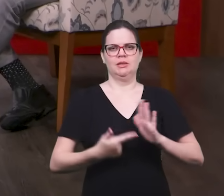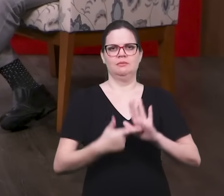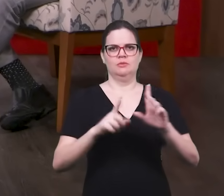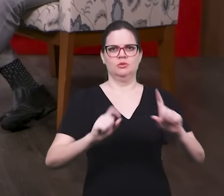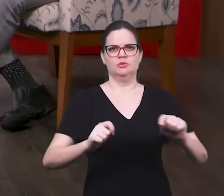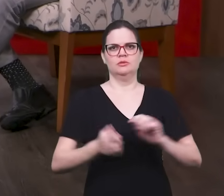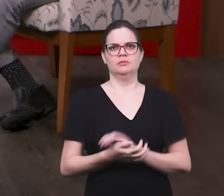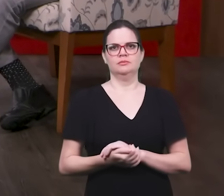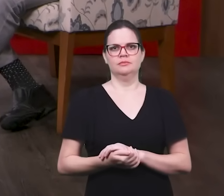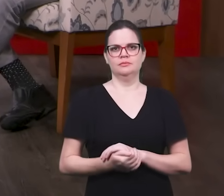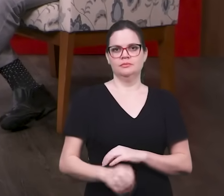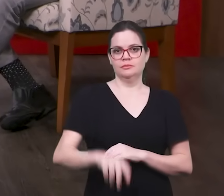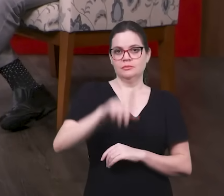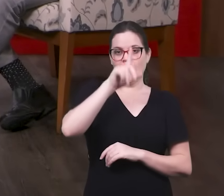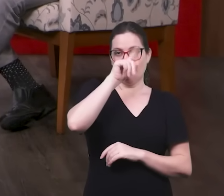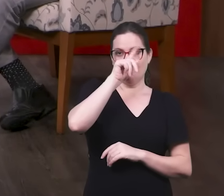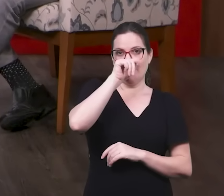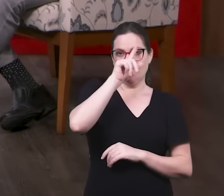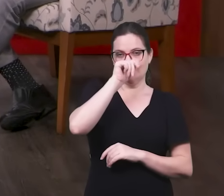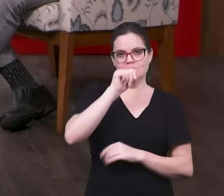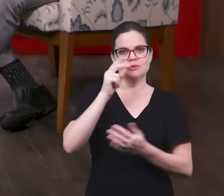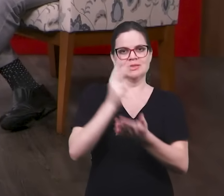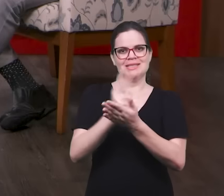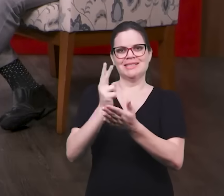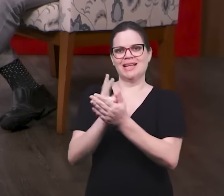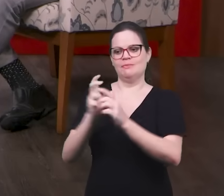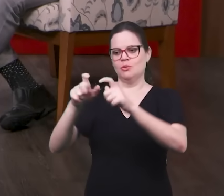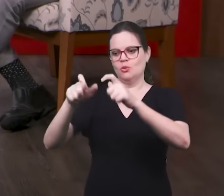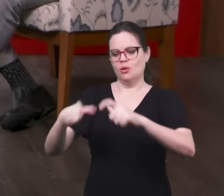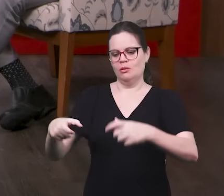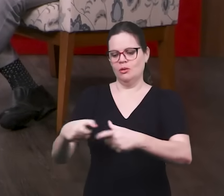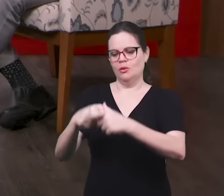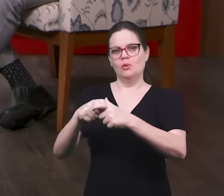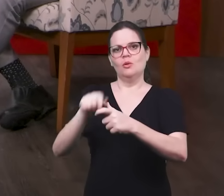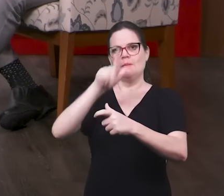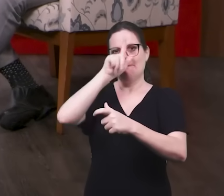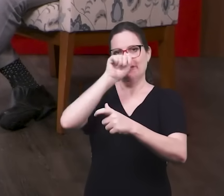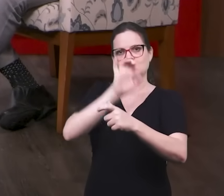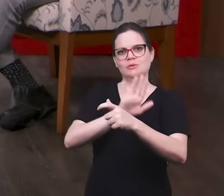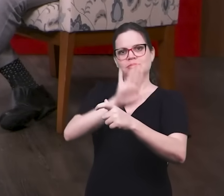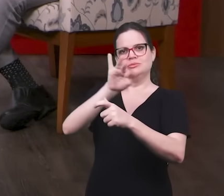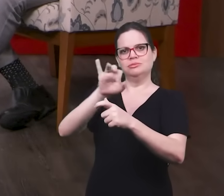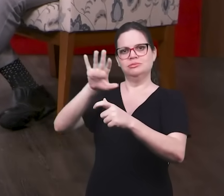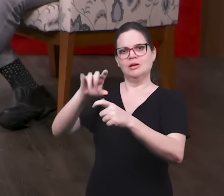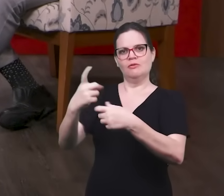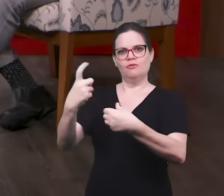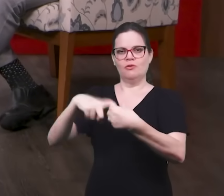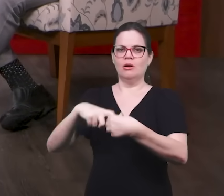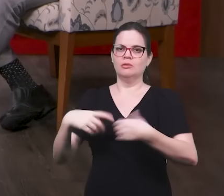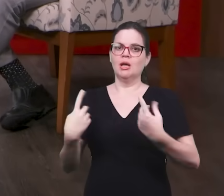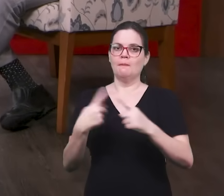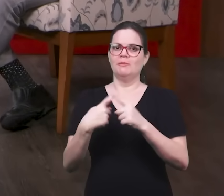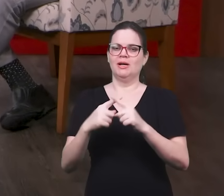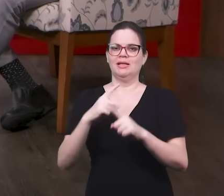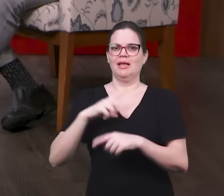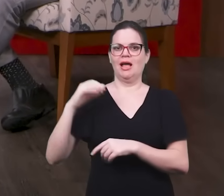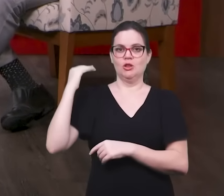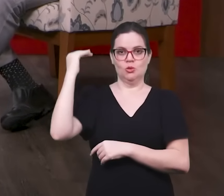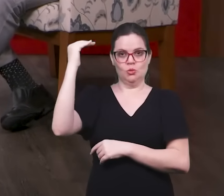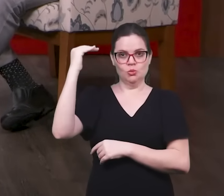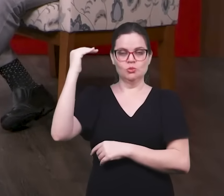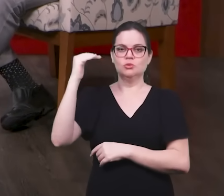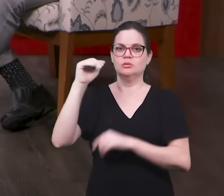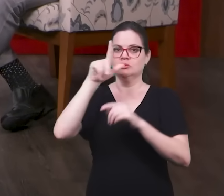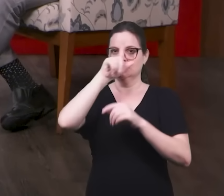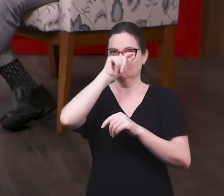o passarinho sempre volta para o ninho. Lógico que chega um momento da vida adulta do pássaro que ele cresce e